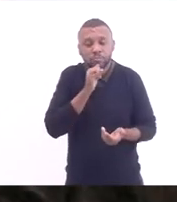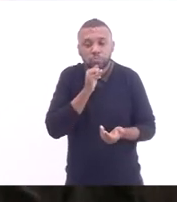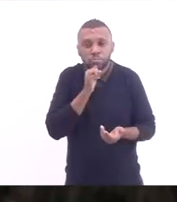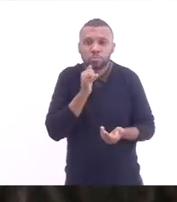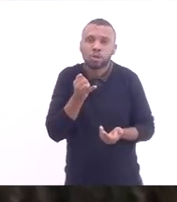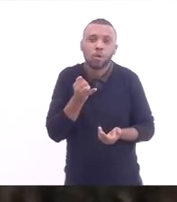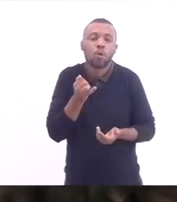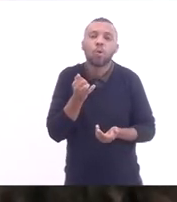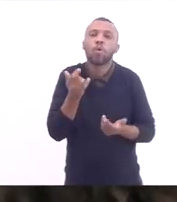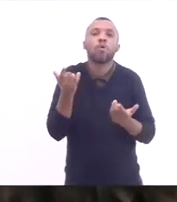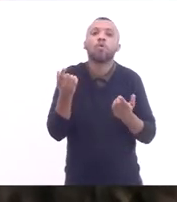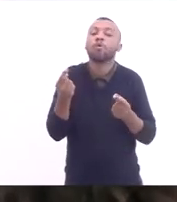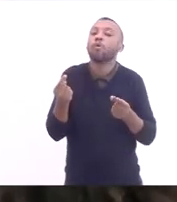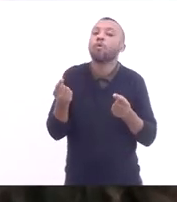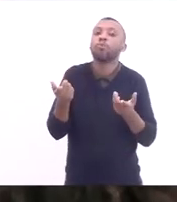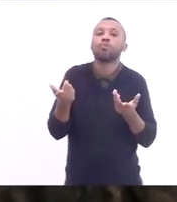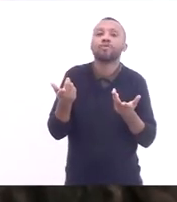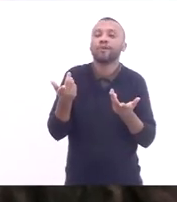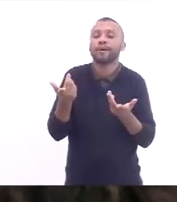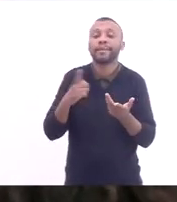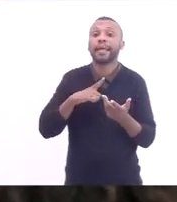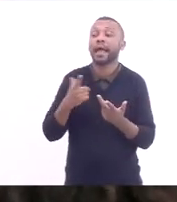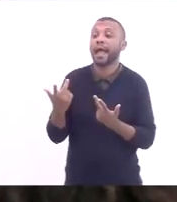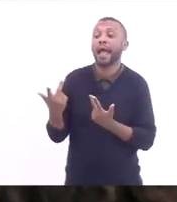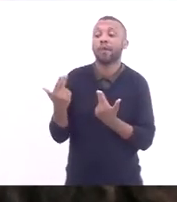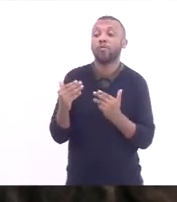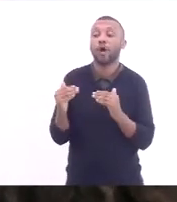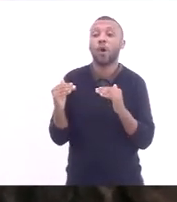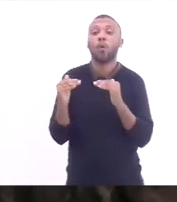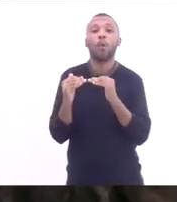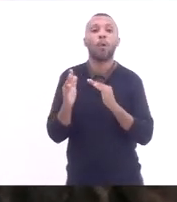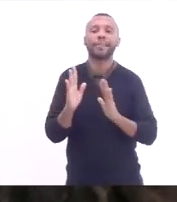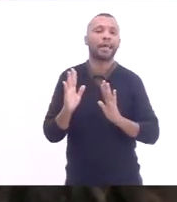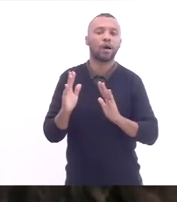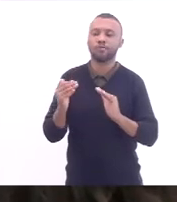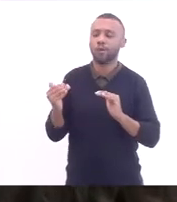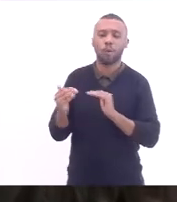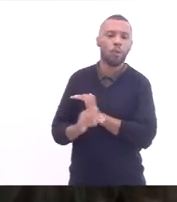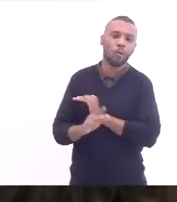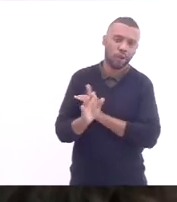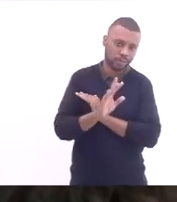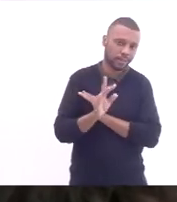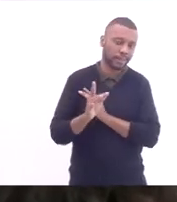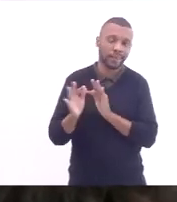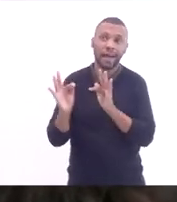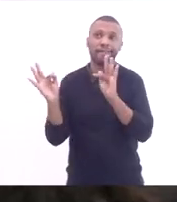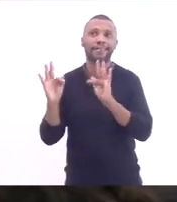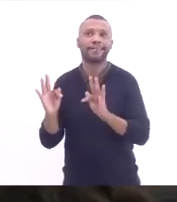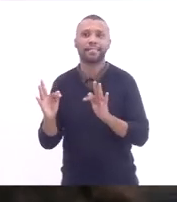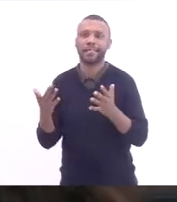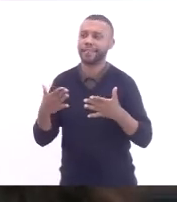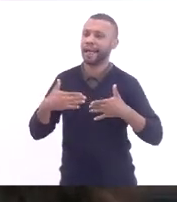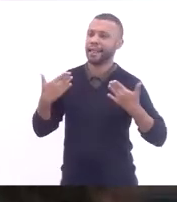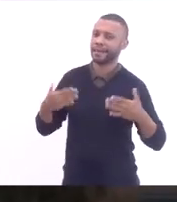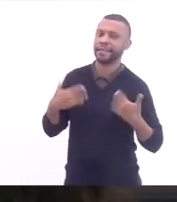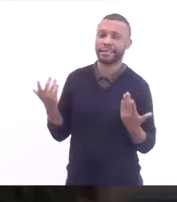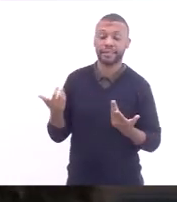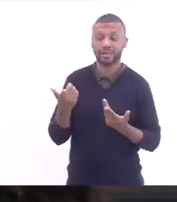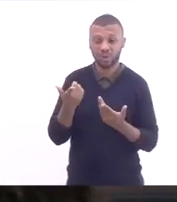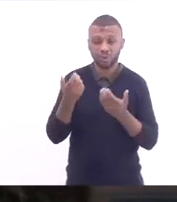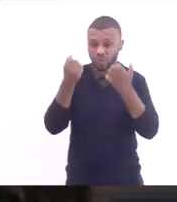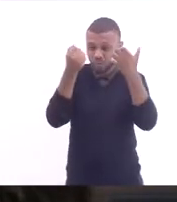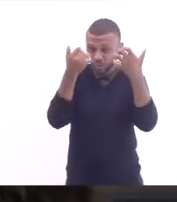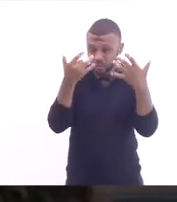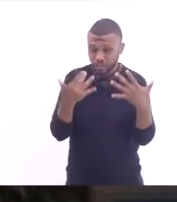Eu infelizmente não vou compartilhar da mesma felicidade dele, não é? Eu acho, e isto daí, veja bem, tudo que eu vou falar